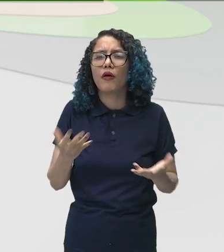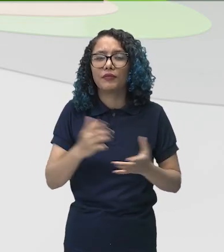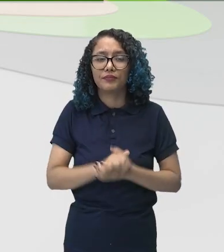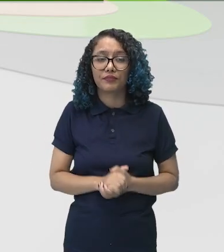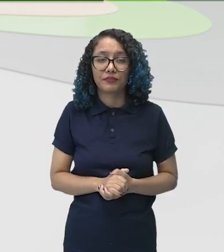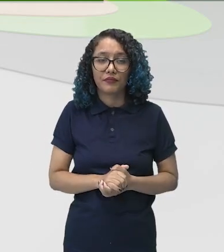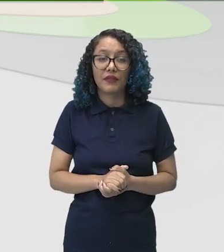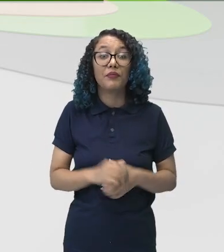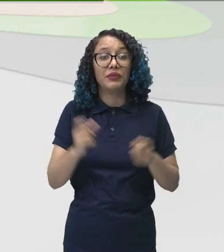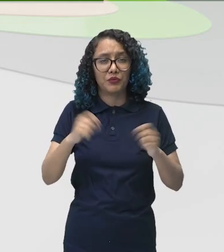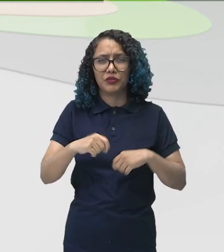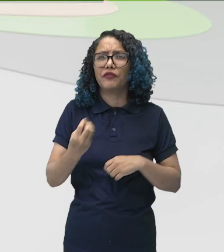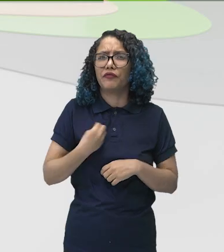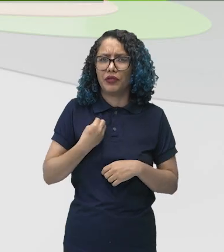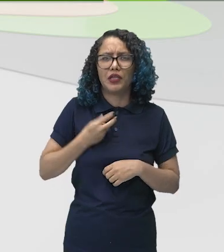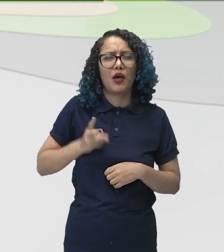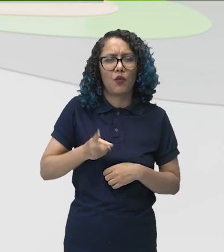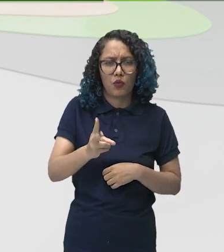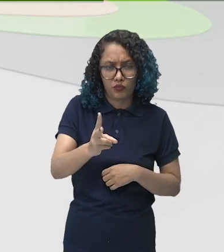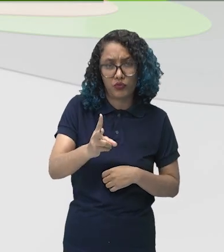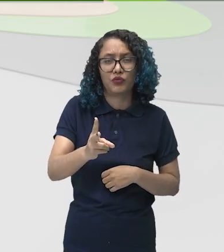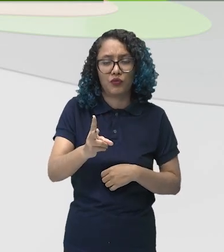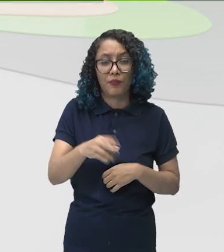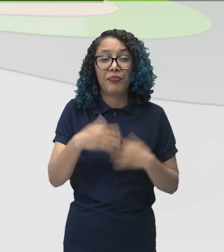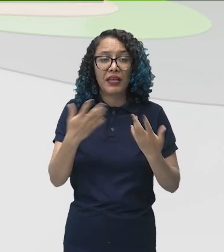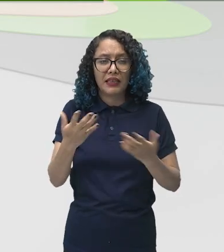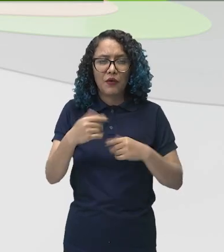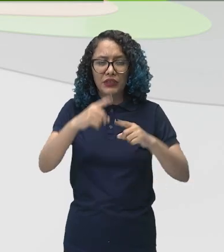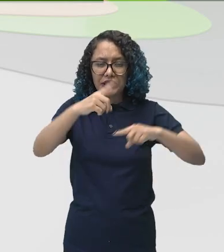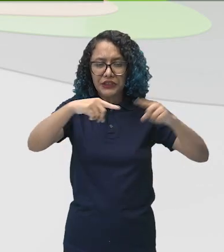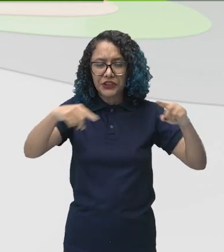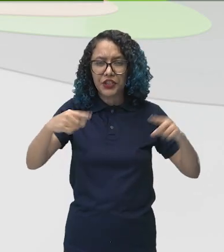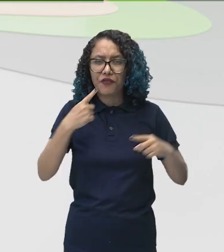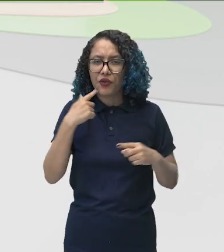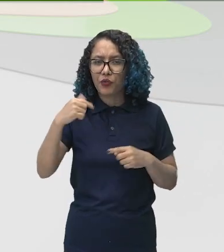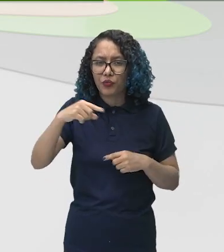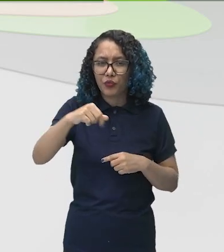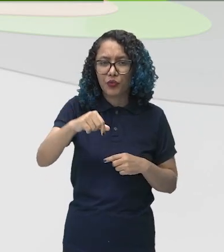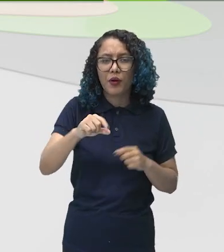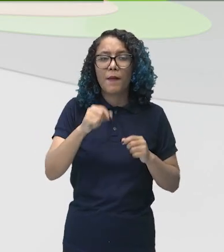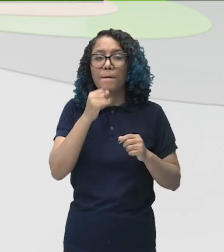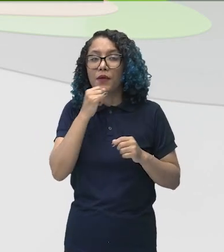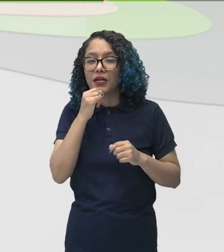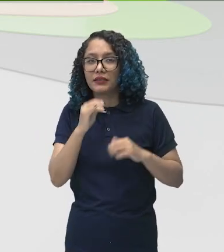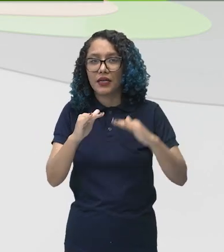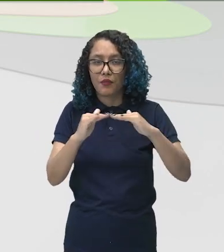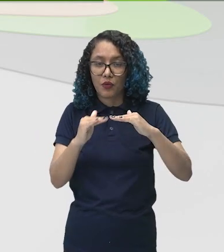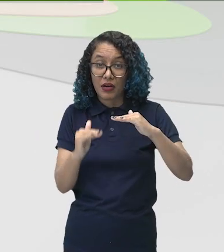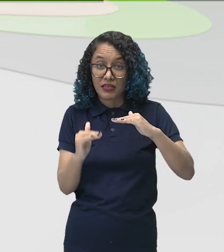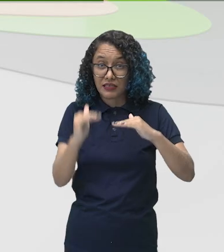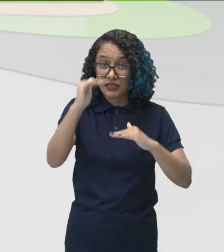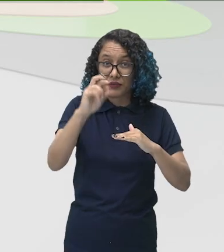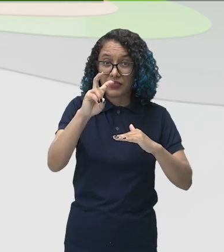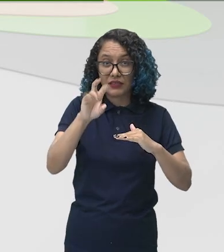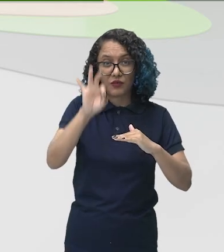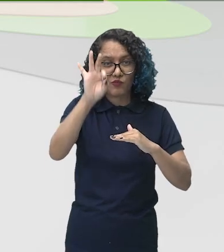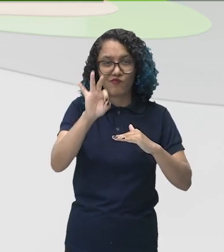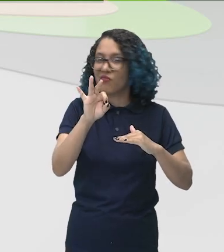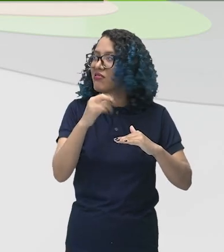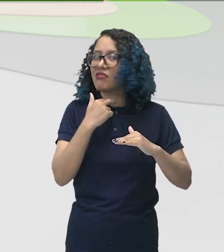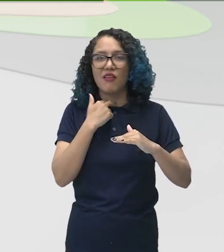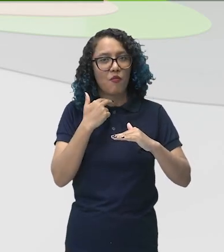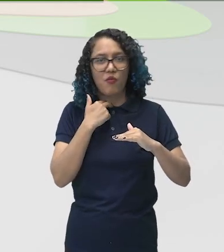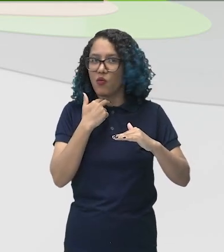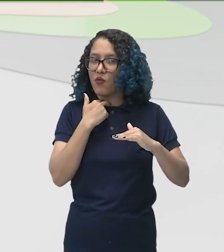consigam sobreviver. E esses níveis de salinidade, eles não podem ser acima de 5%. E